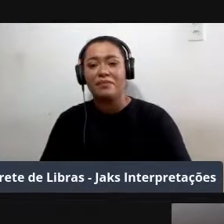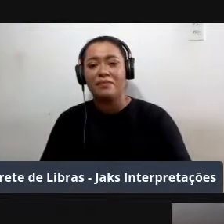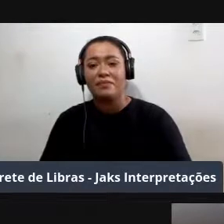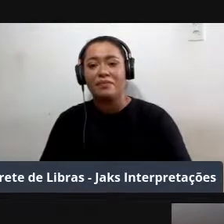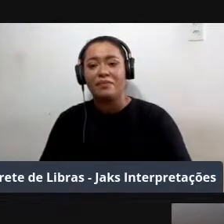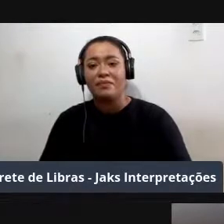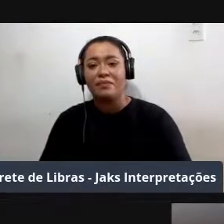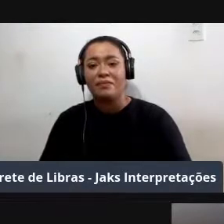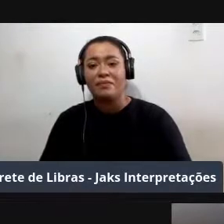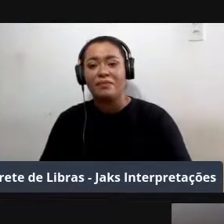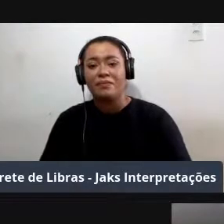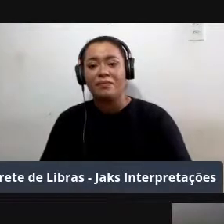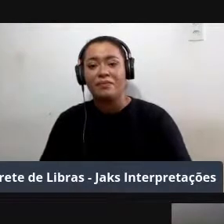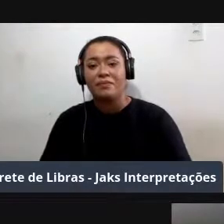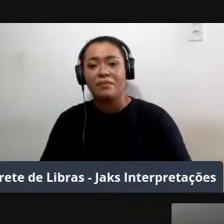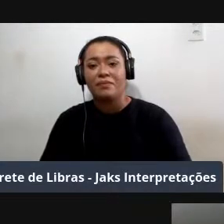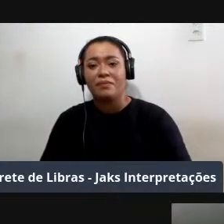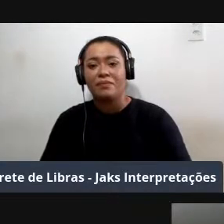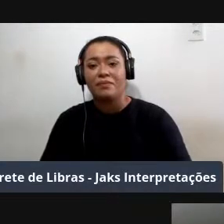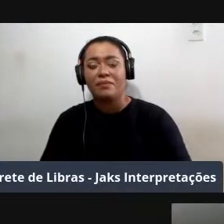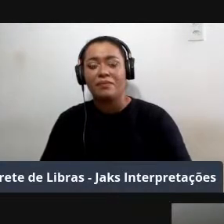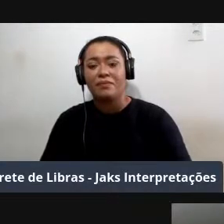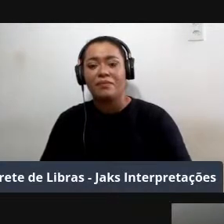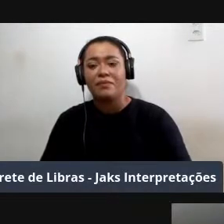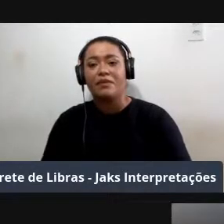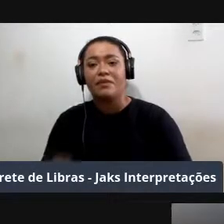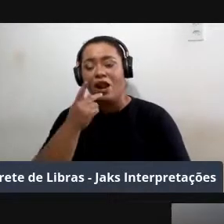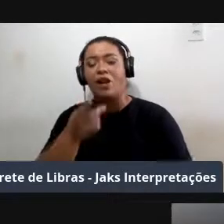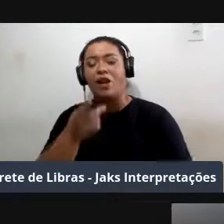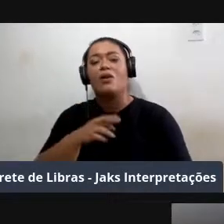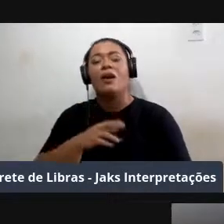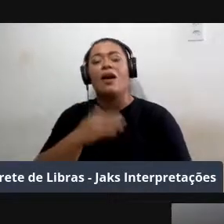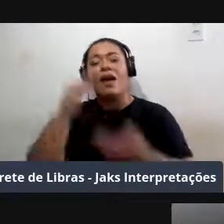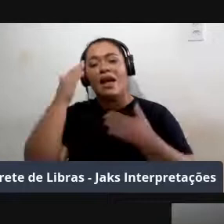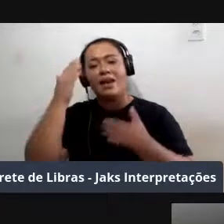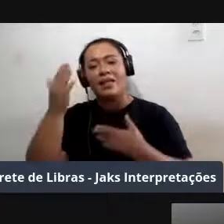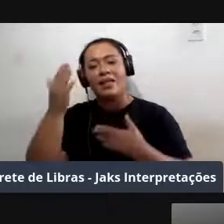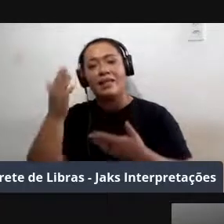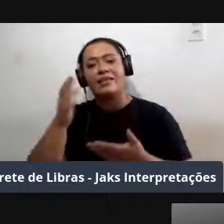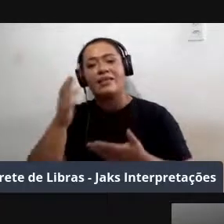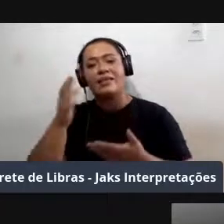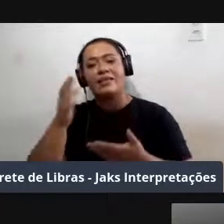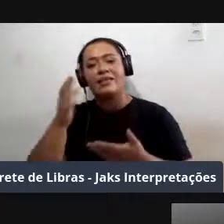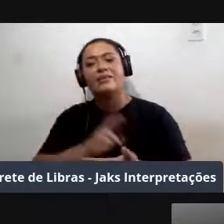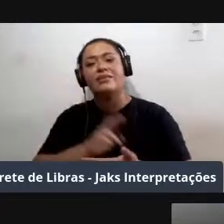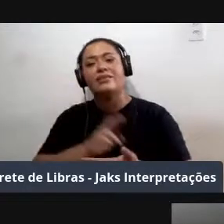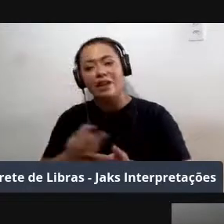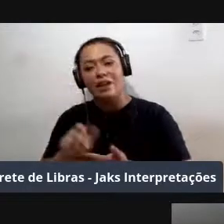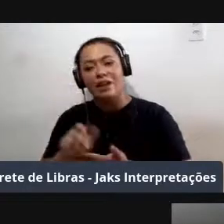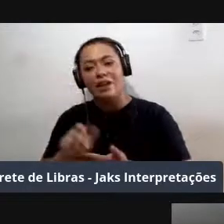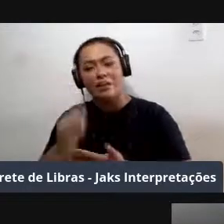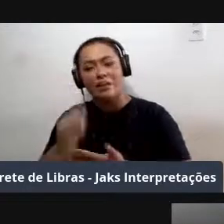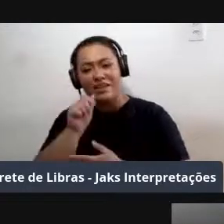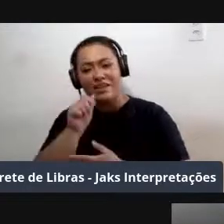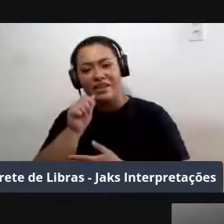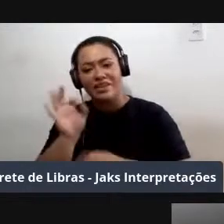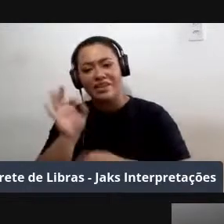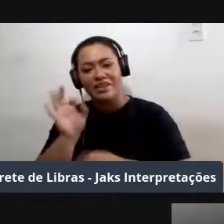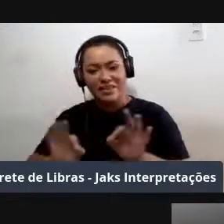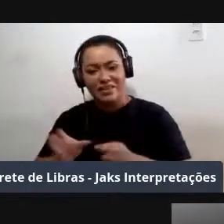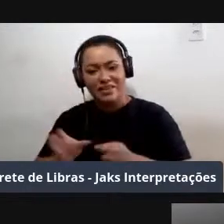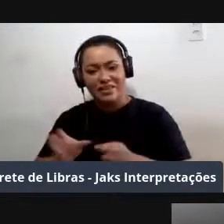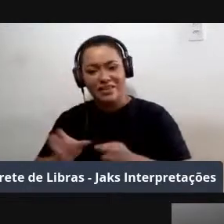Raquel, a Marília. Um abraço bem forte para vocês. Dori,